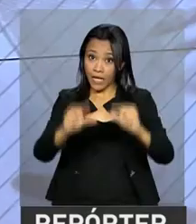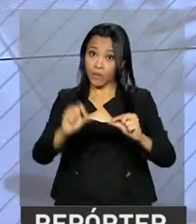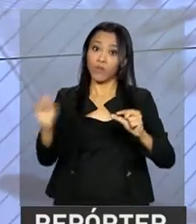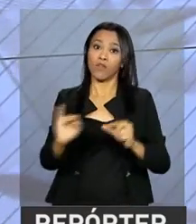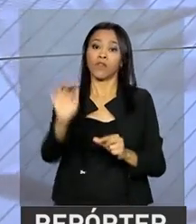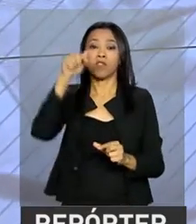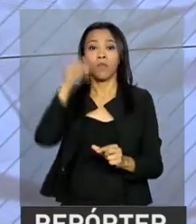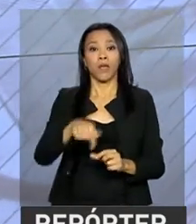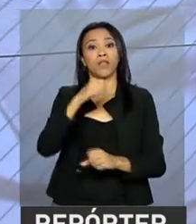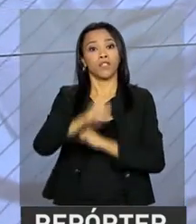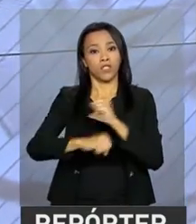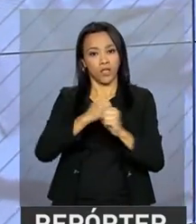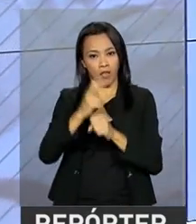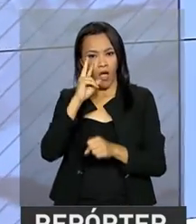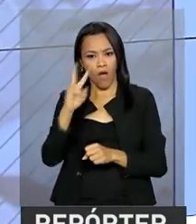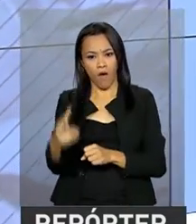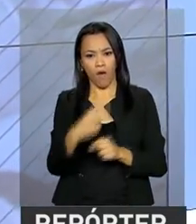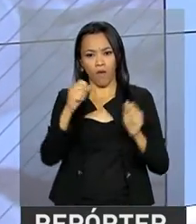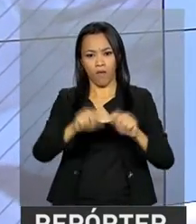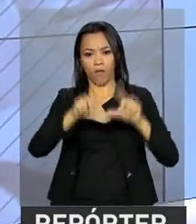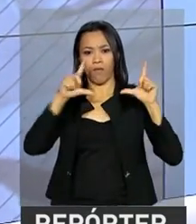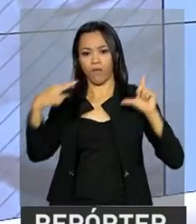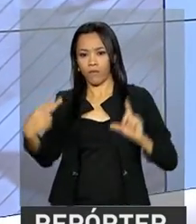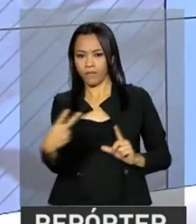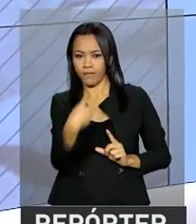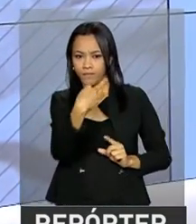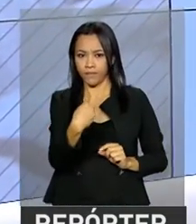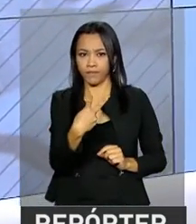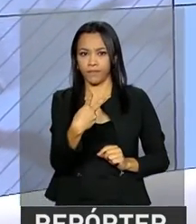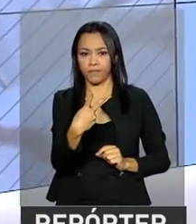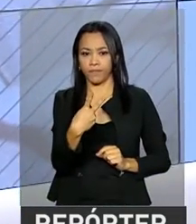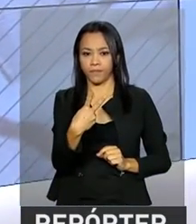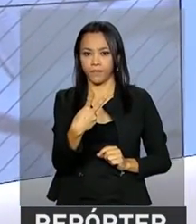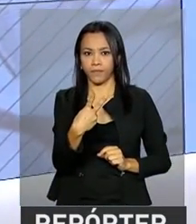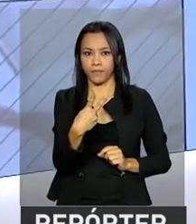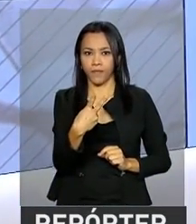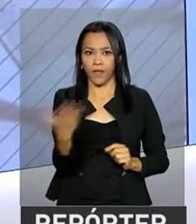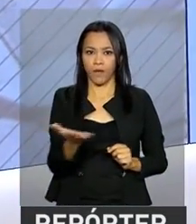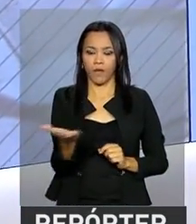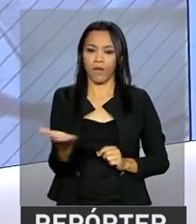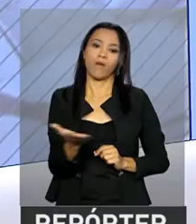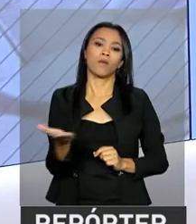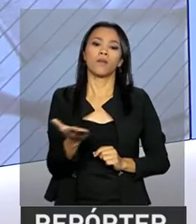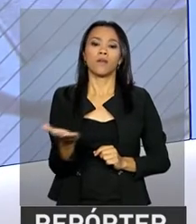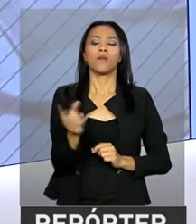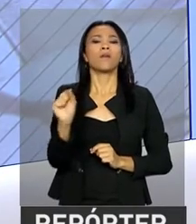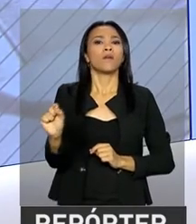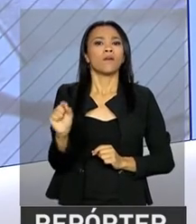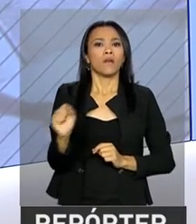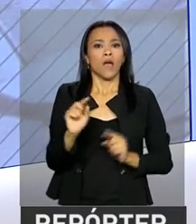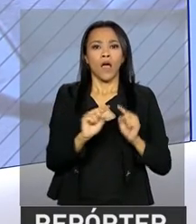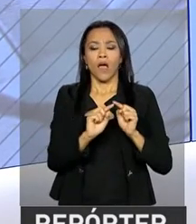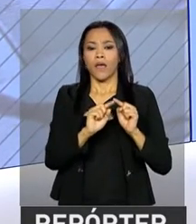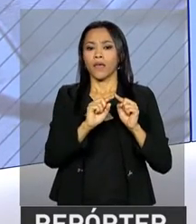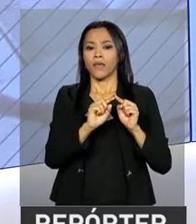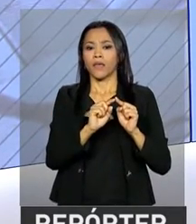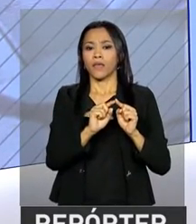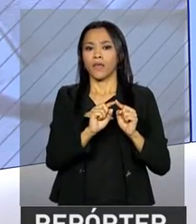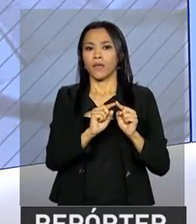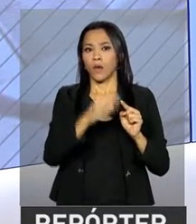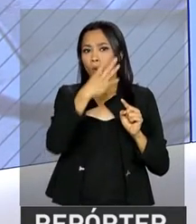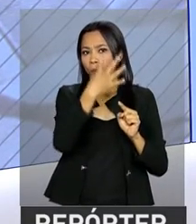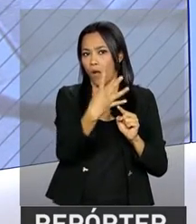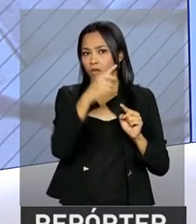deste ano. Vou colocar os números aqui no telão. Está aqui, ó. Agora a previsão, a projeção é de que seja